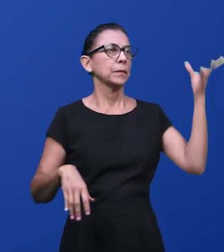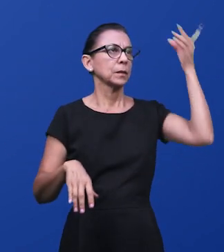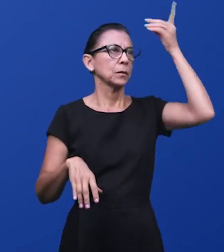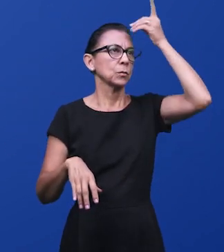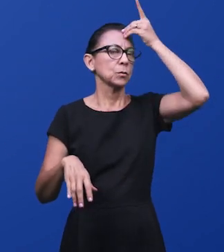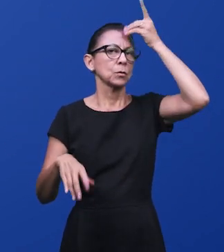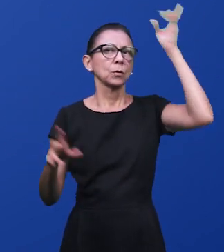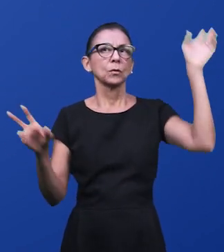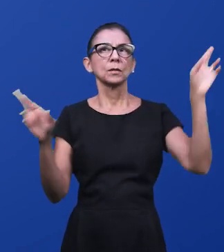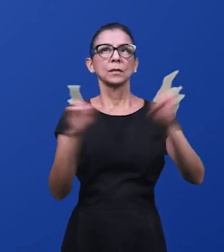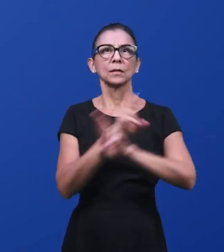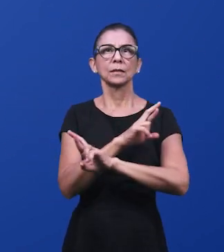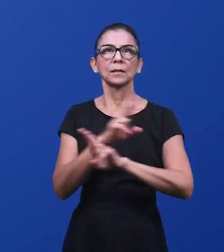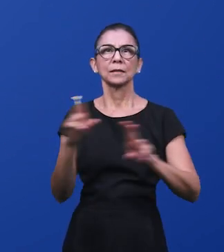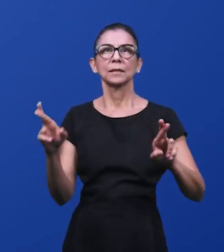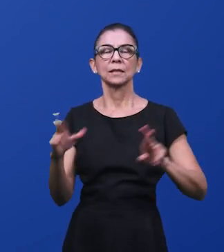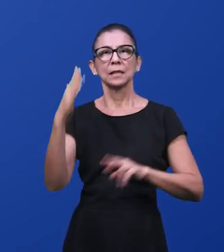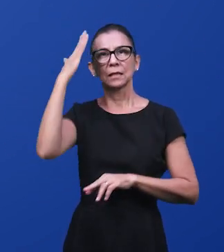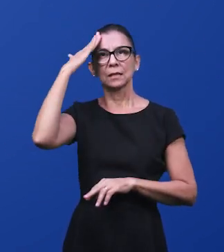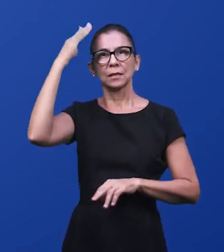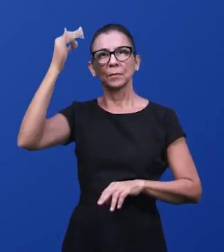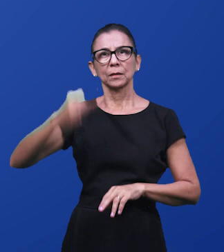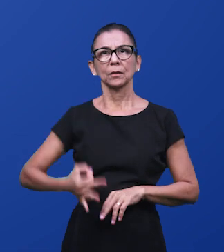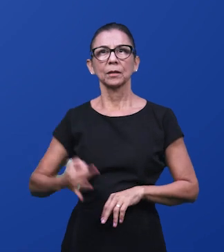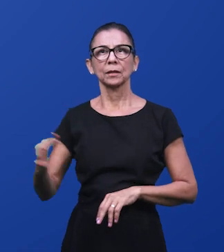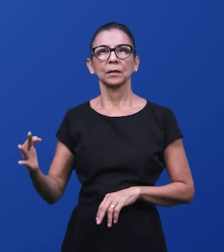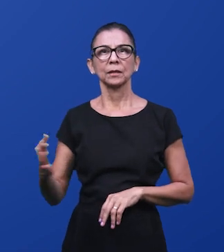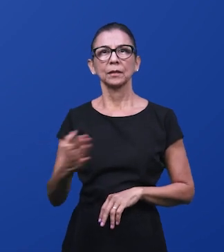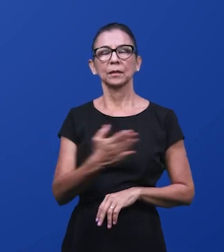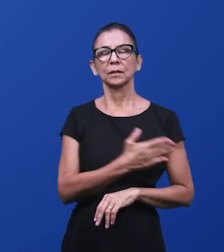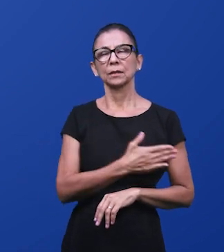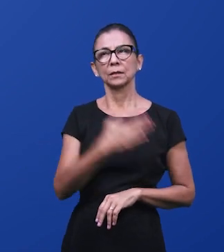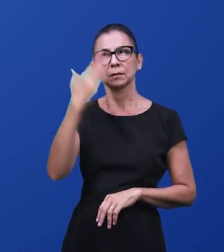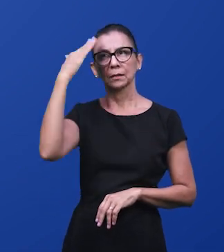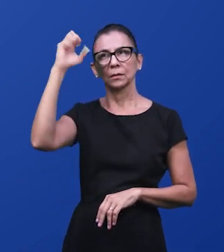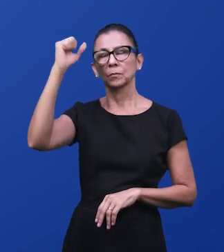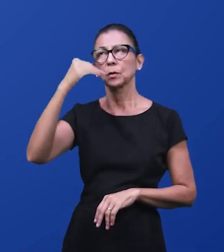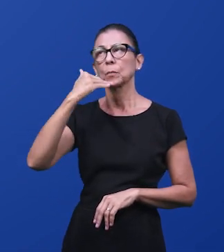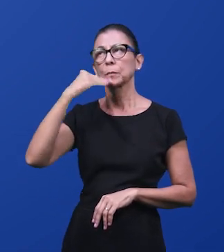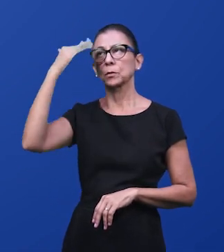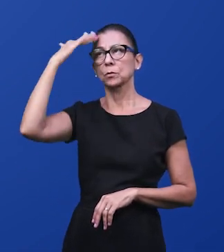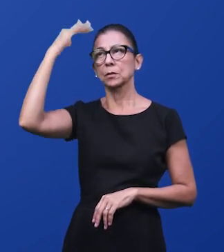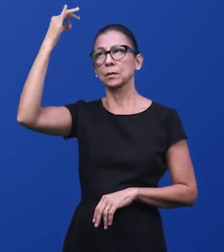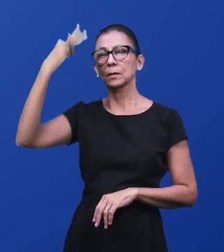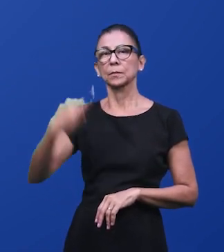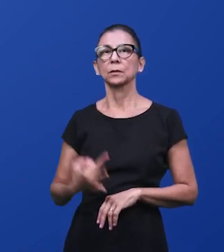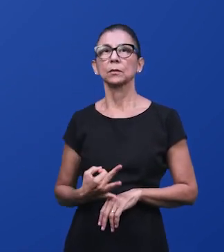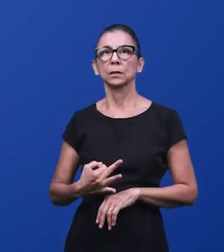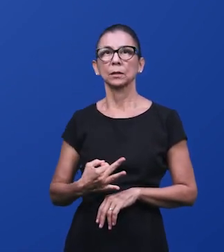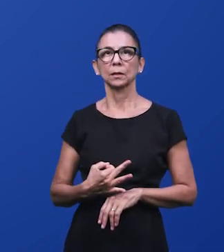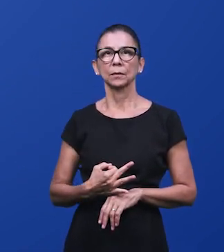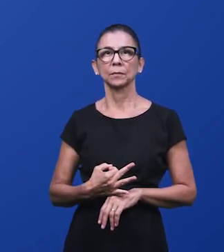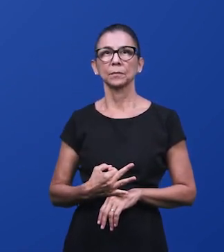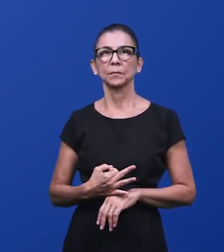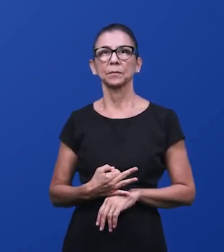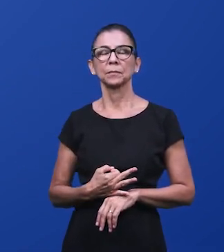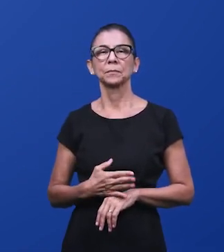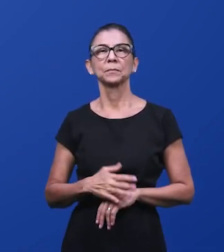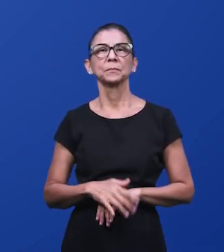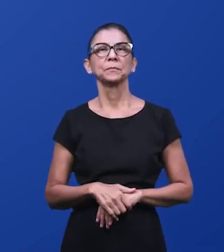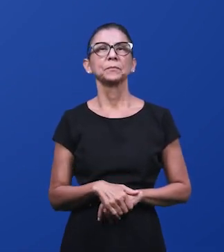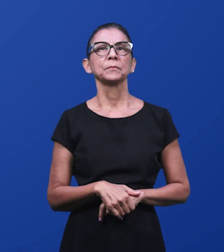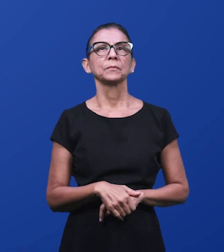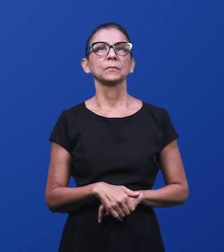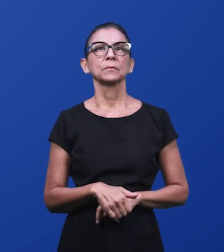Amém. Salomão pediu sabedoria, que é o primeiro dom espiritual. A paz do Senhor, irmãos. Pergunta